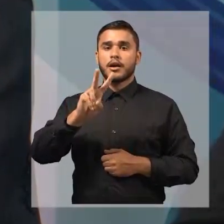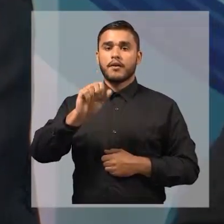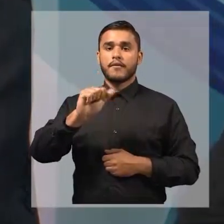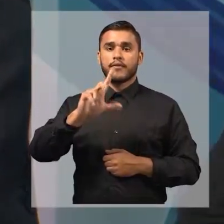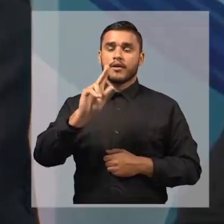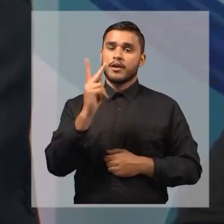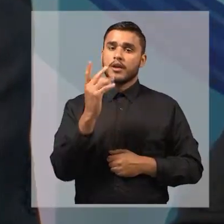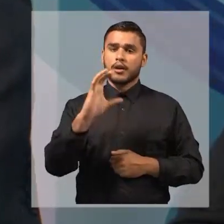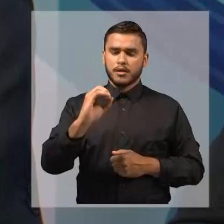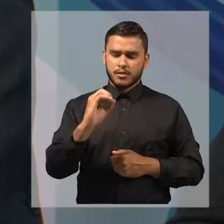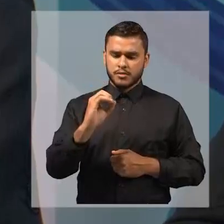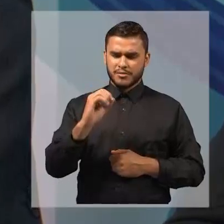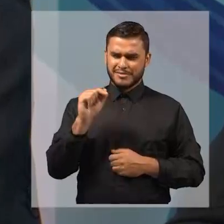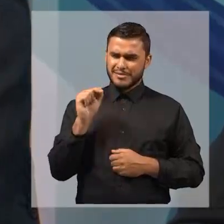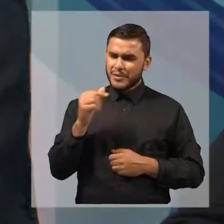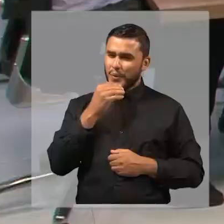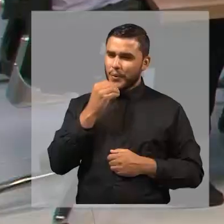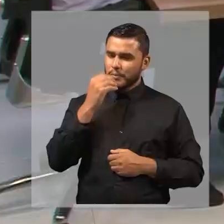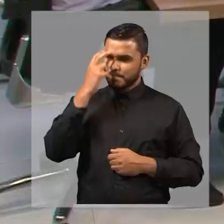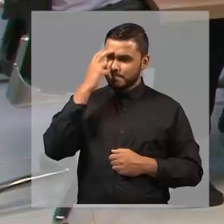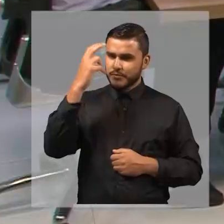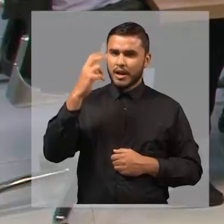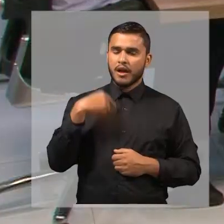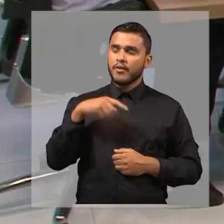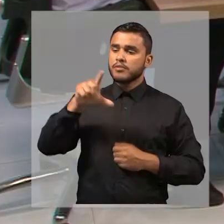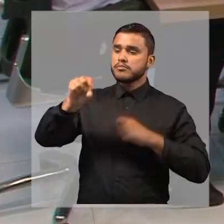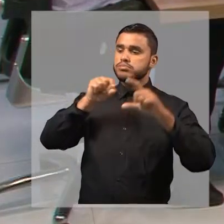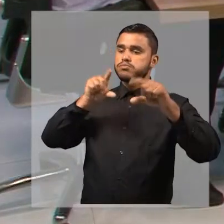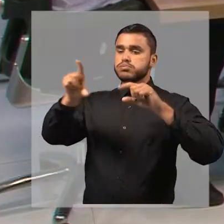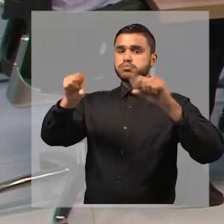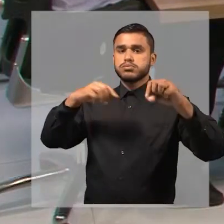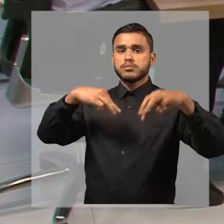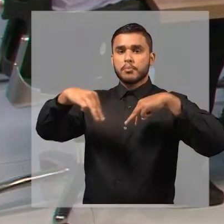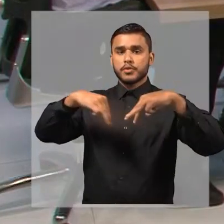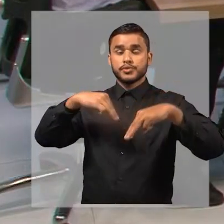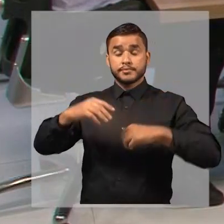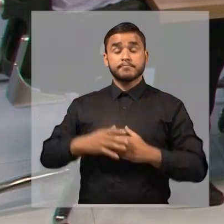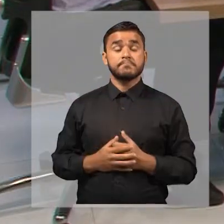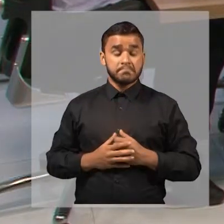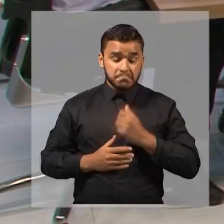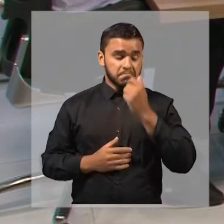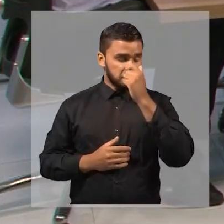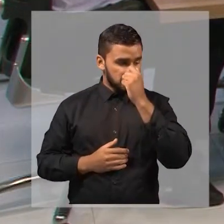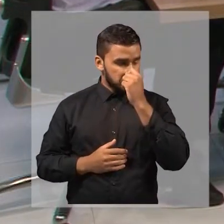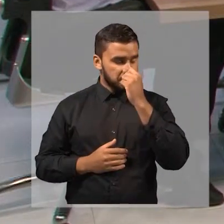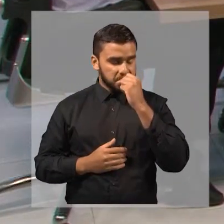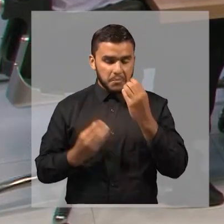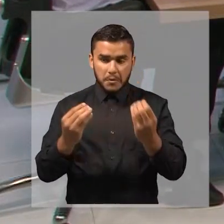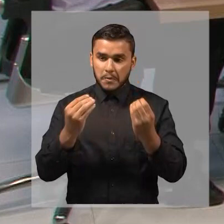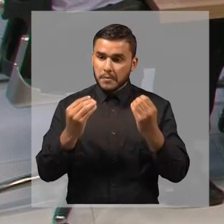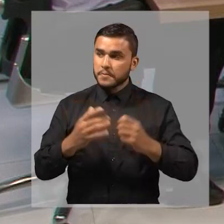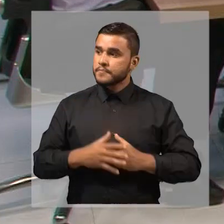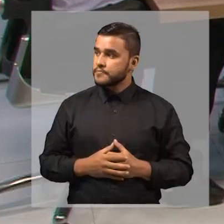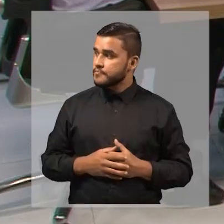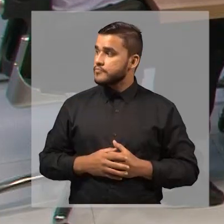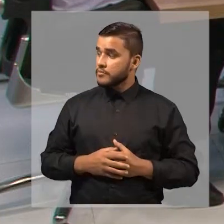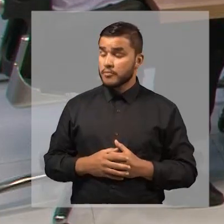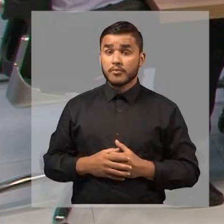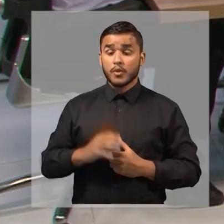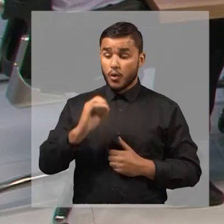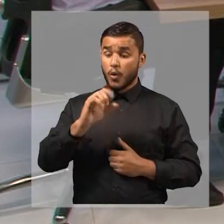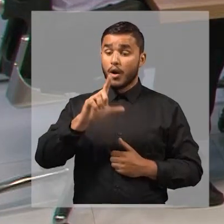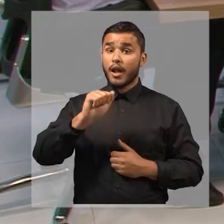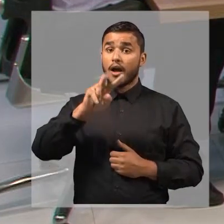do governo a interferir. Nomeando um ministro, rapaz. Não, e ele disse, ele